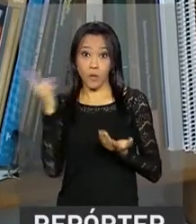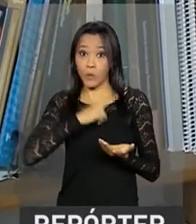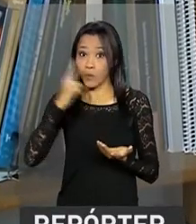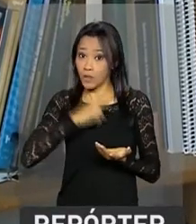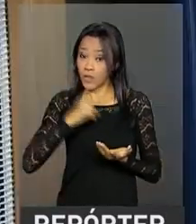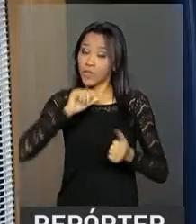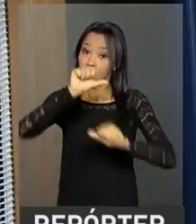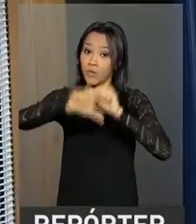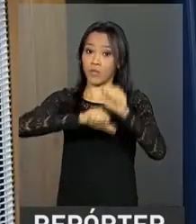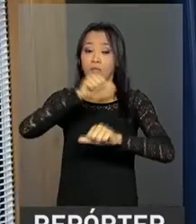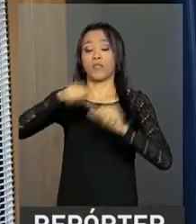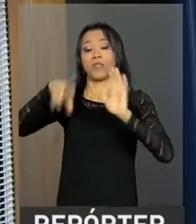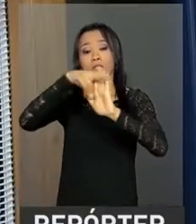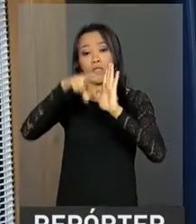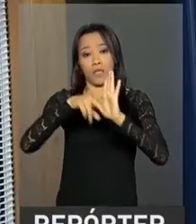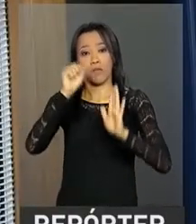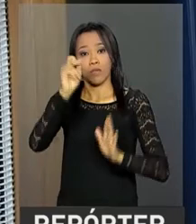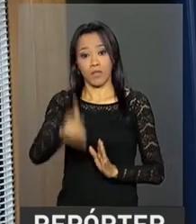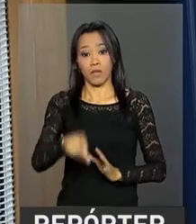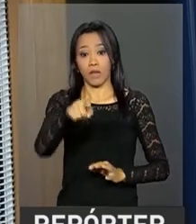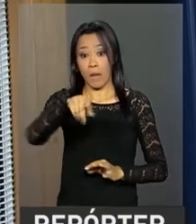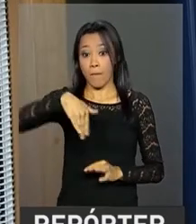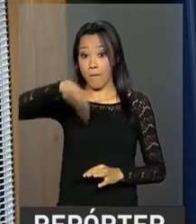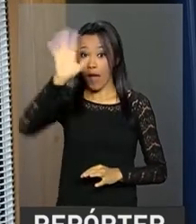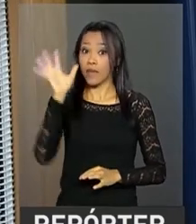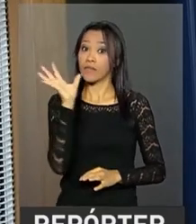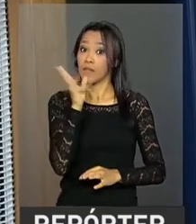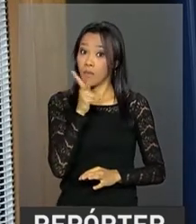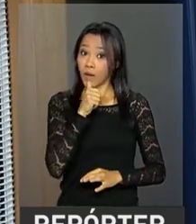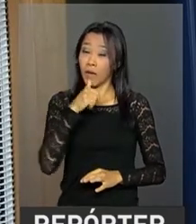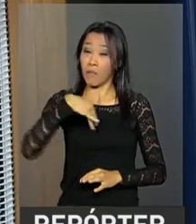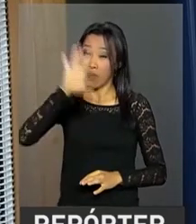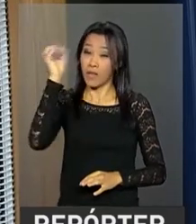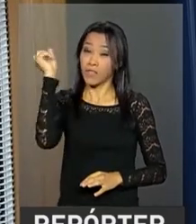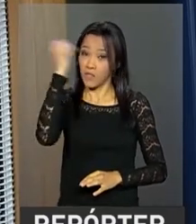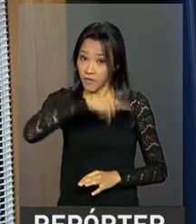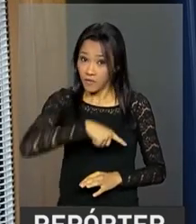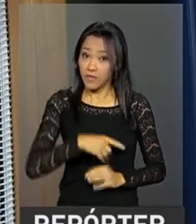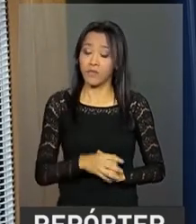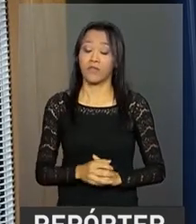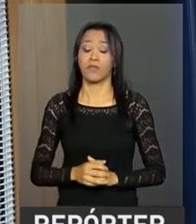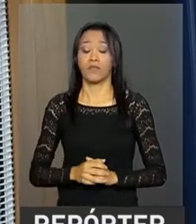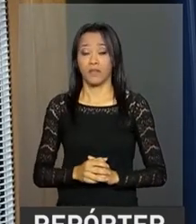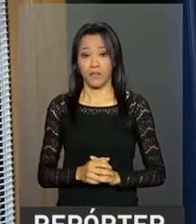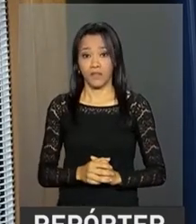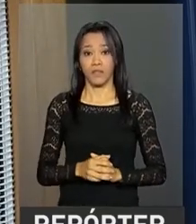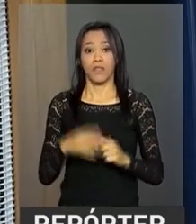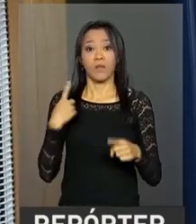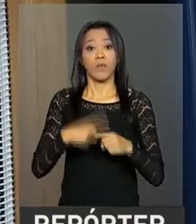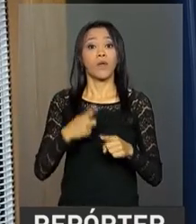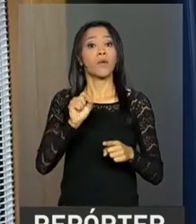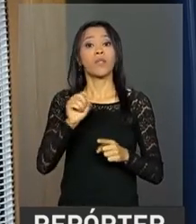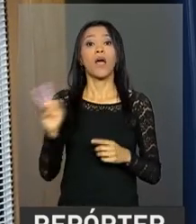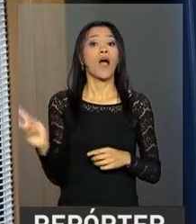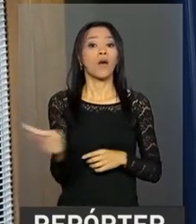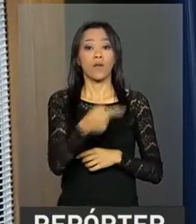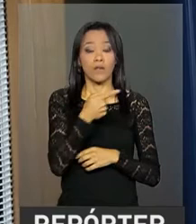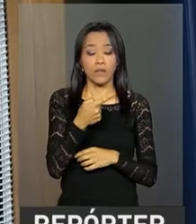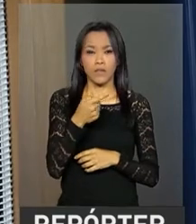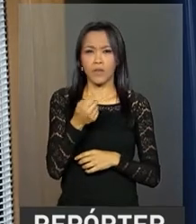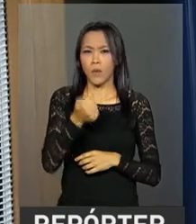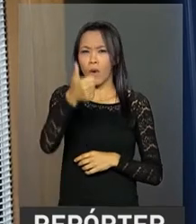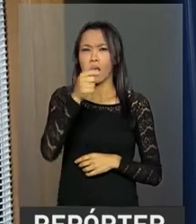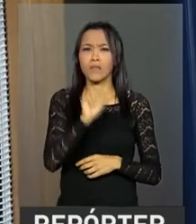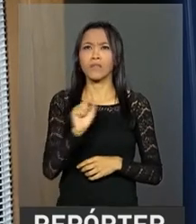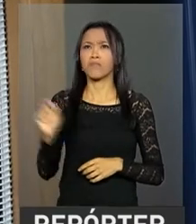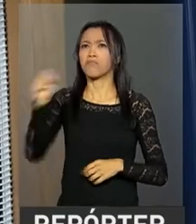Previdência. Quanto mais demorar, mais dura vai ser a reforma. né? Porque isso está acontecendo em quase todos